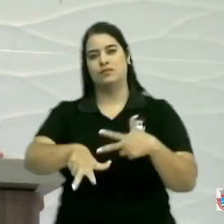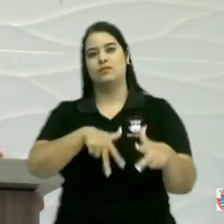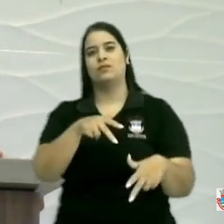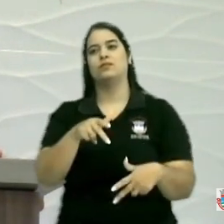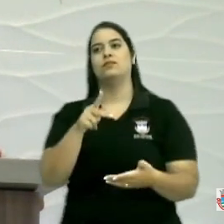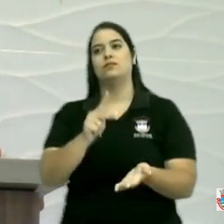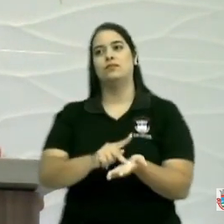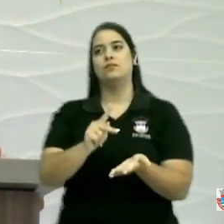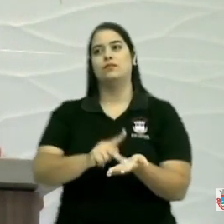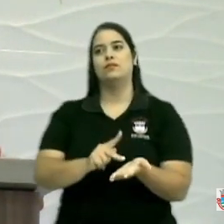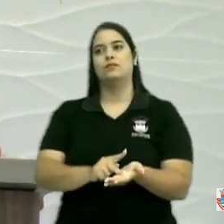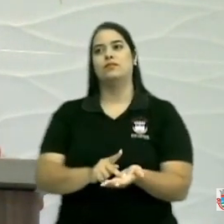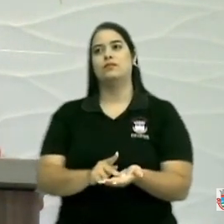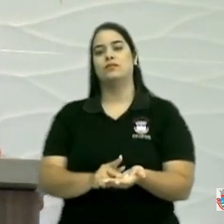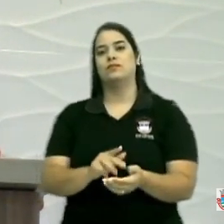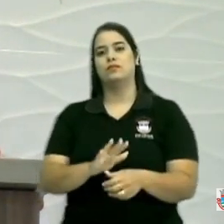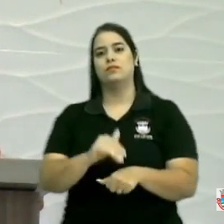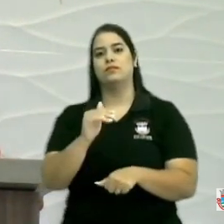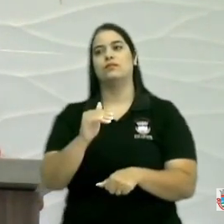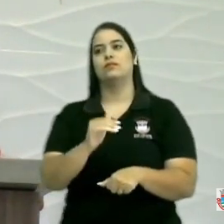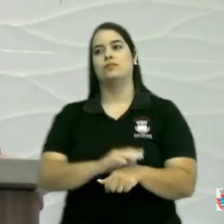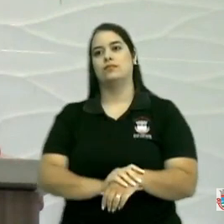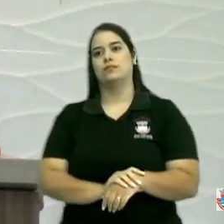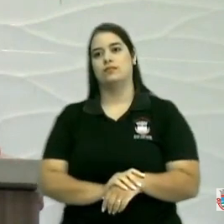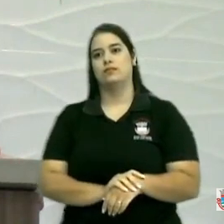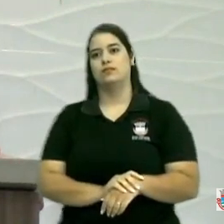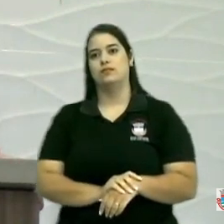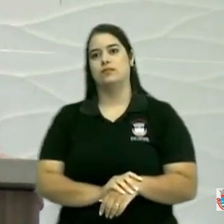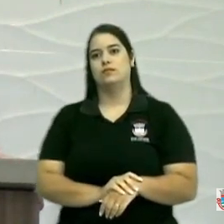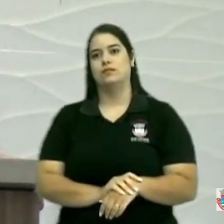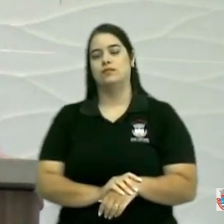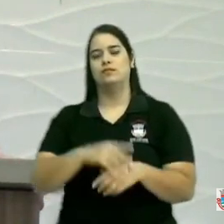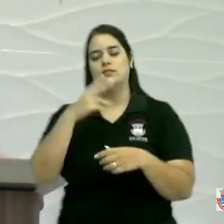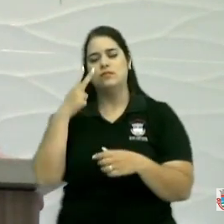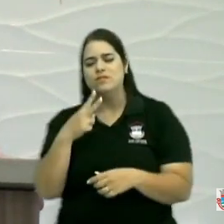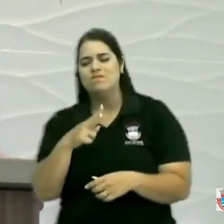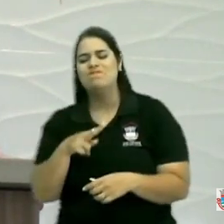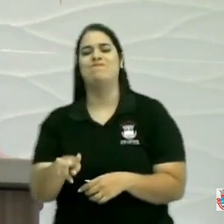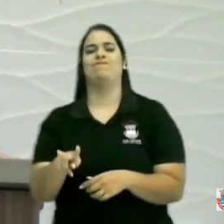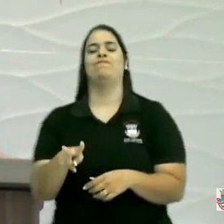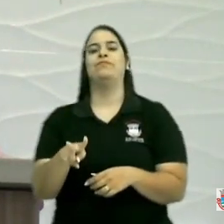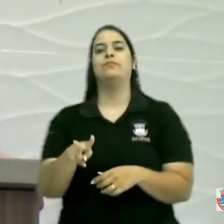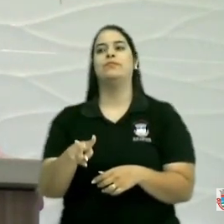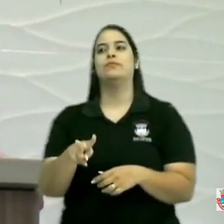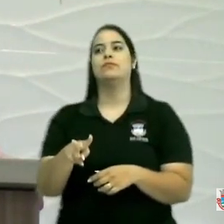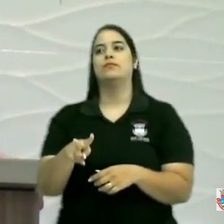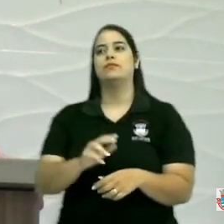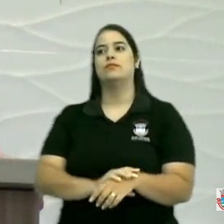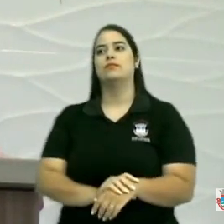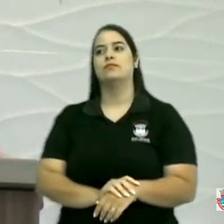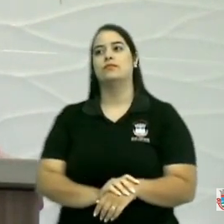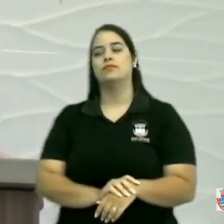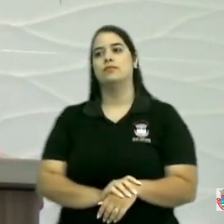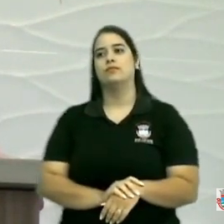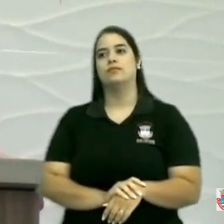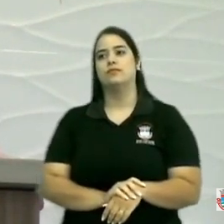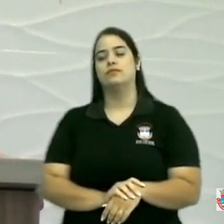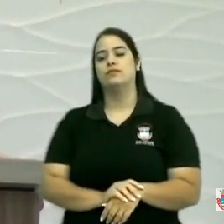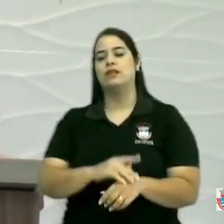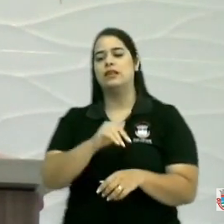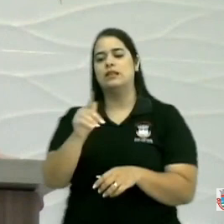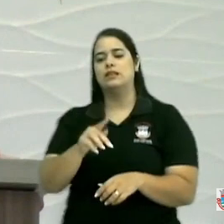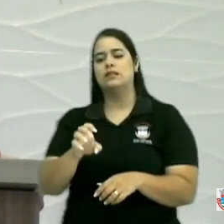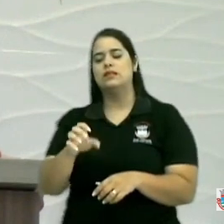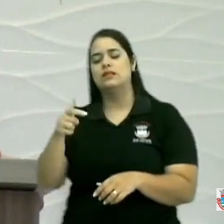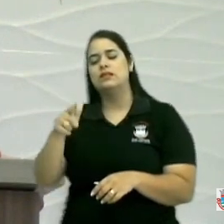fato, né, com mais veracidade, com mais visibilidade, né, a essência, né, de Zé Mota, de Dona